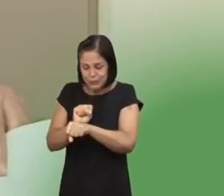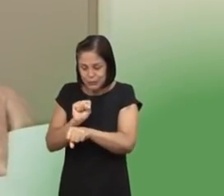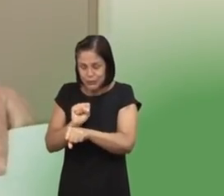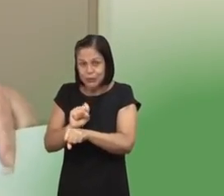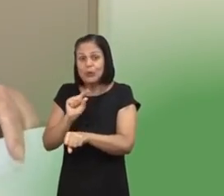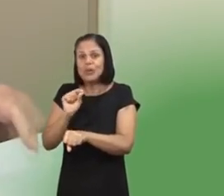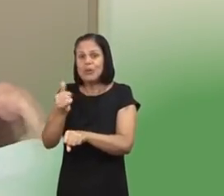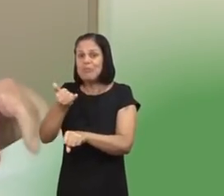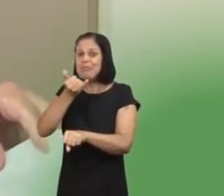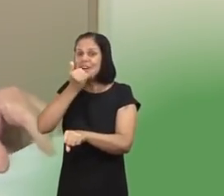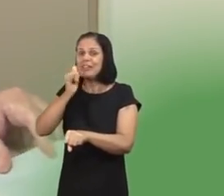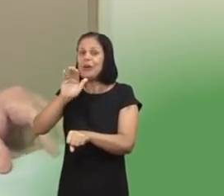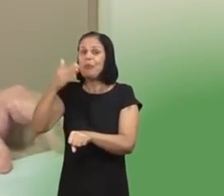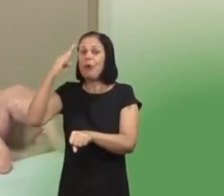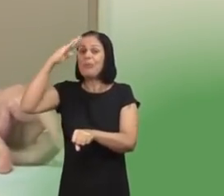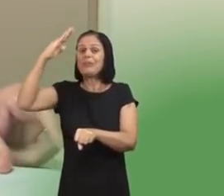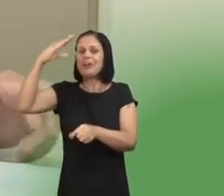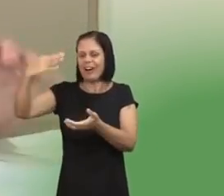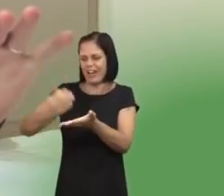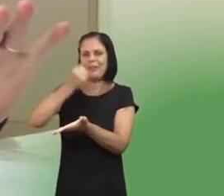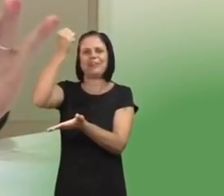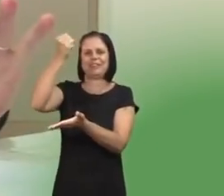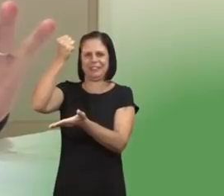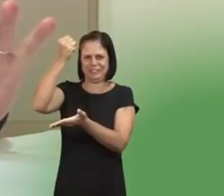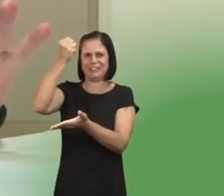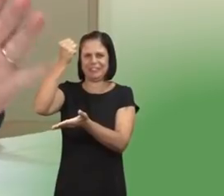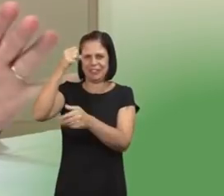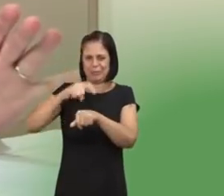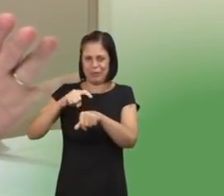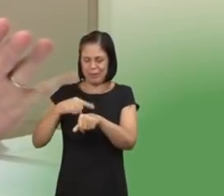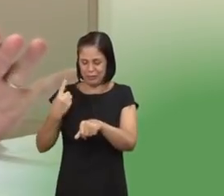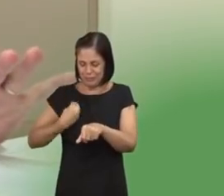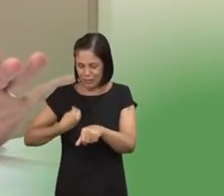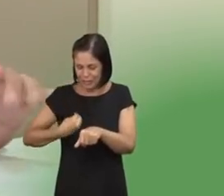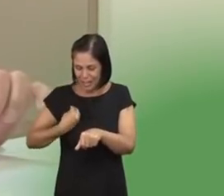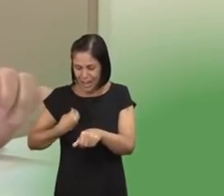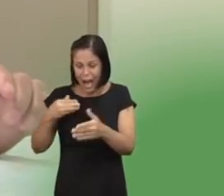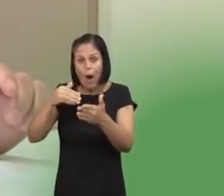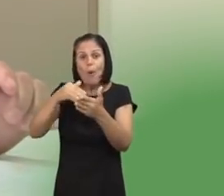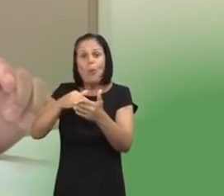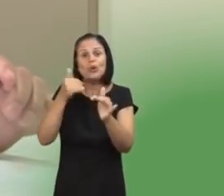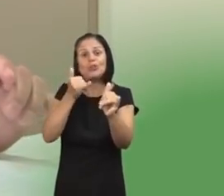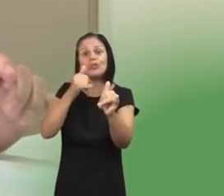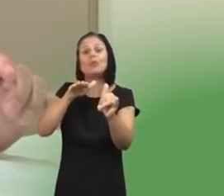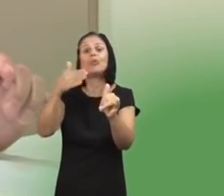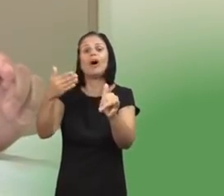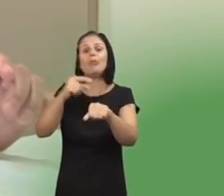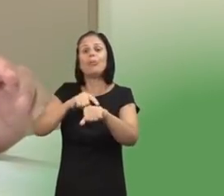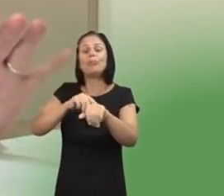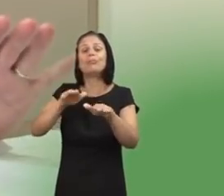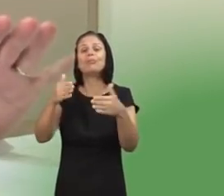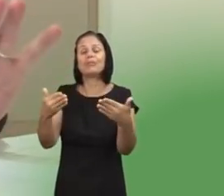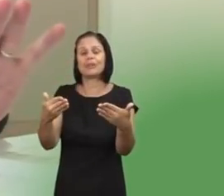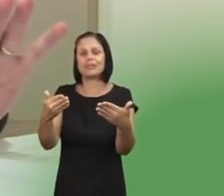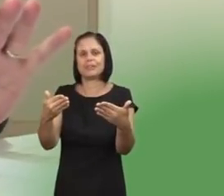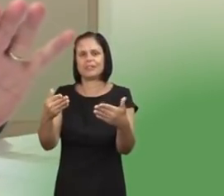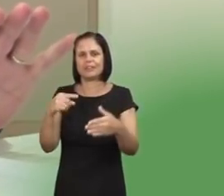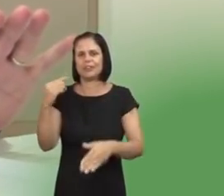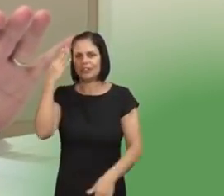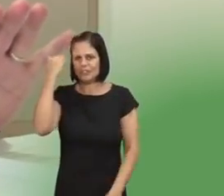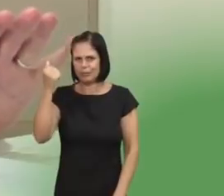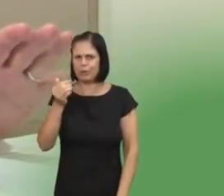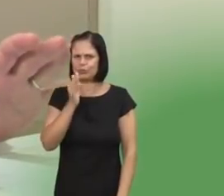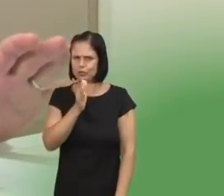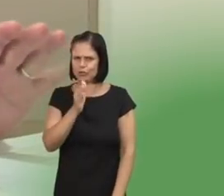aguardamos a grande expiação da igreja, para sabermos agora em que momento vai se dar a última trombeta. Então, por exemplo, nós sabemos